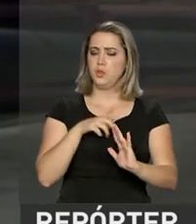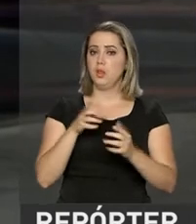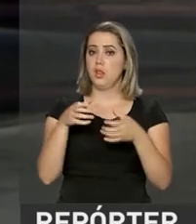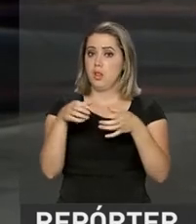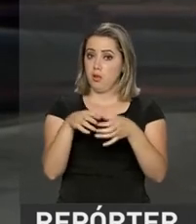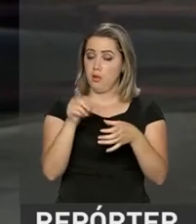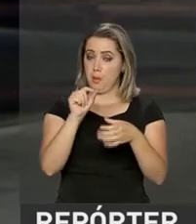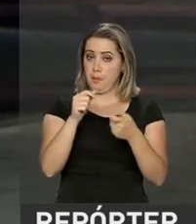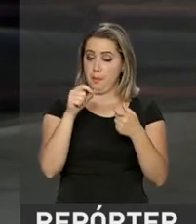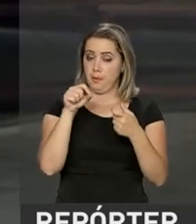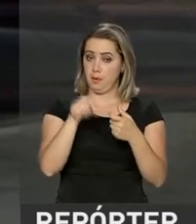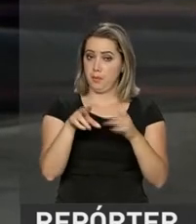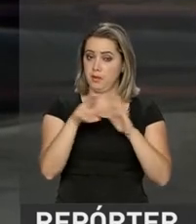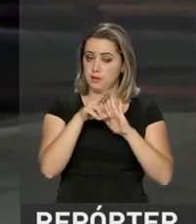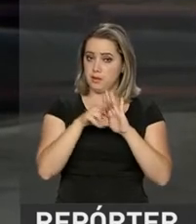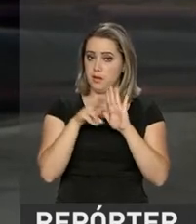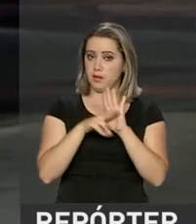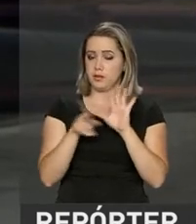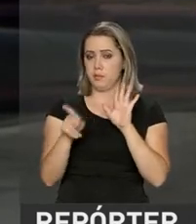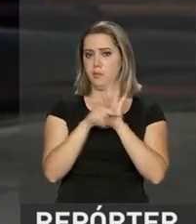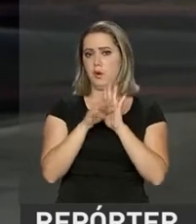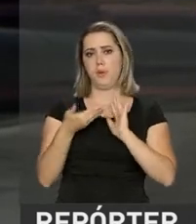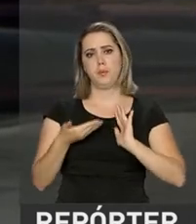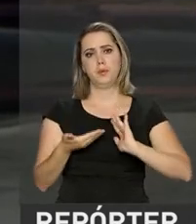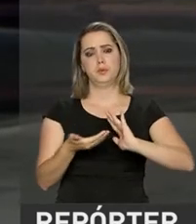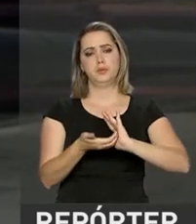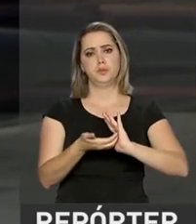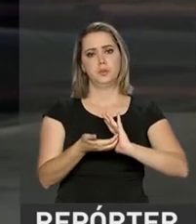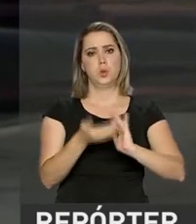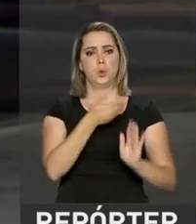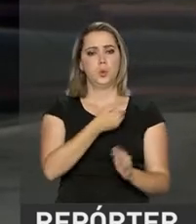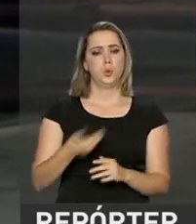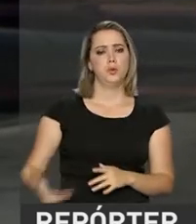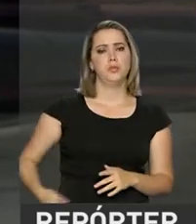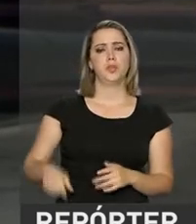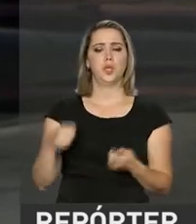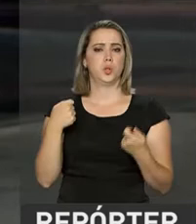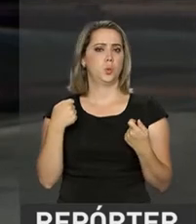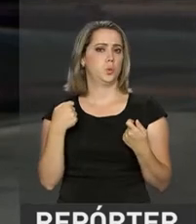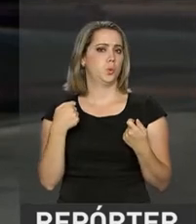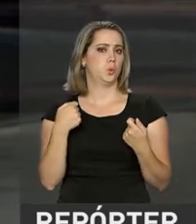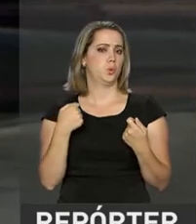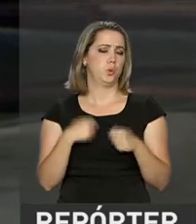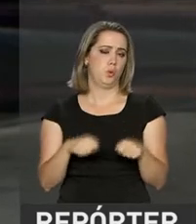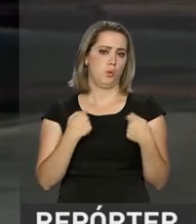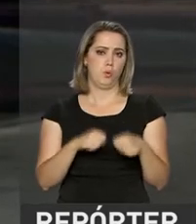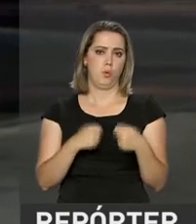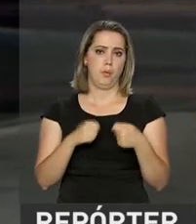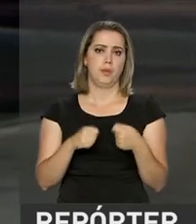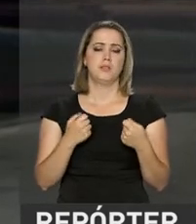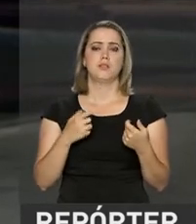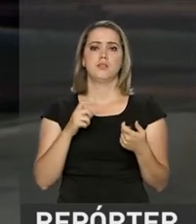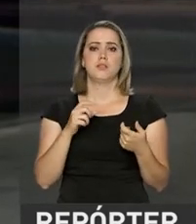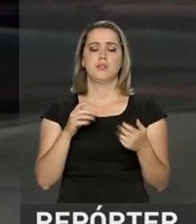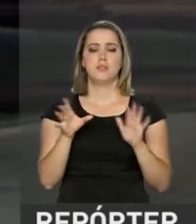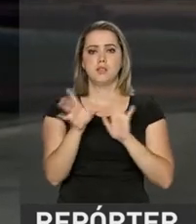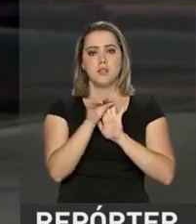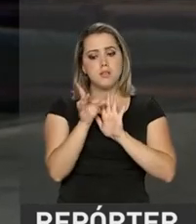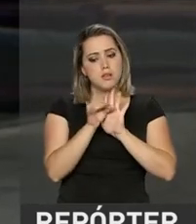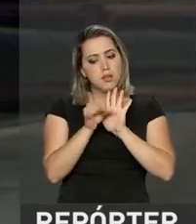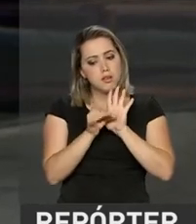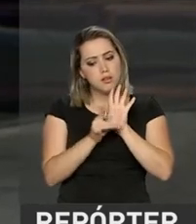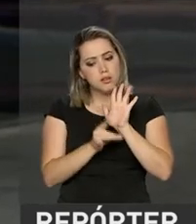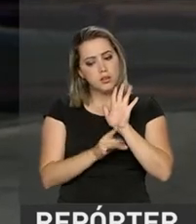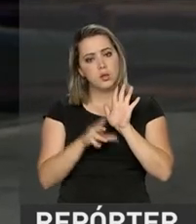da câmara dos deputados o governo não é obrigado faltar esta votação da